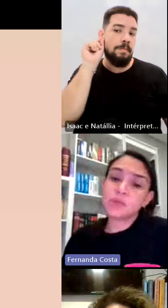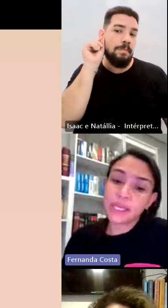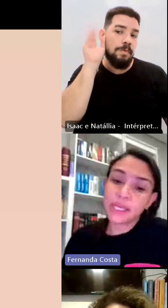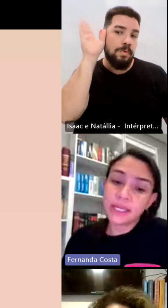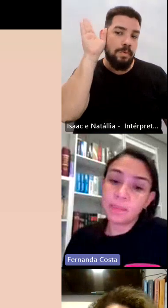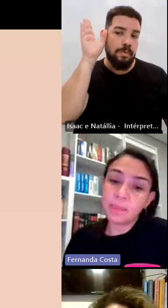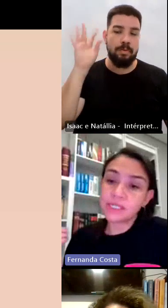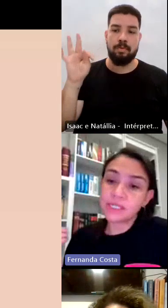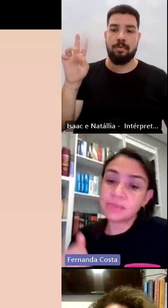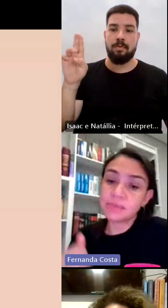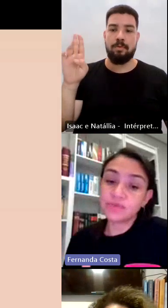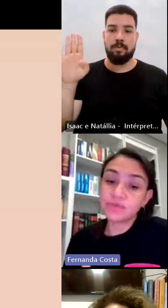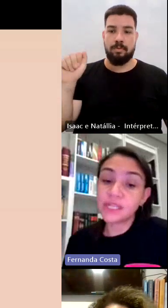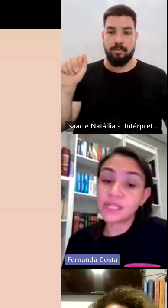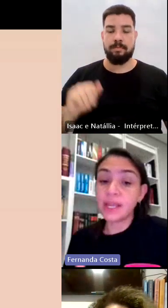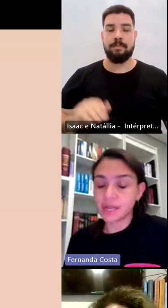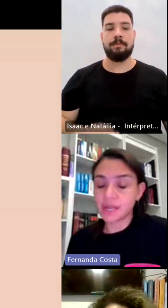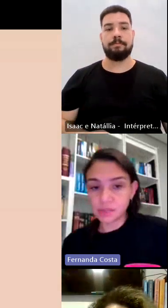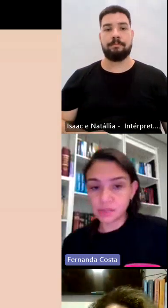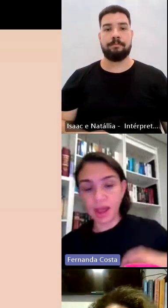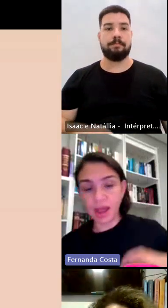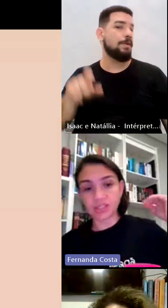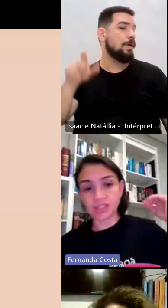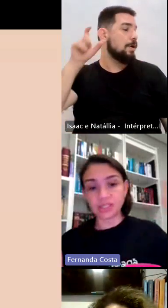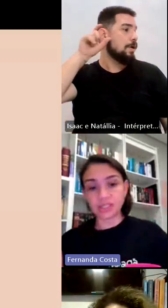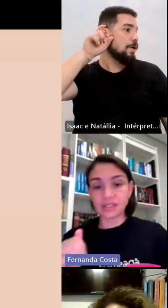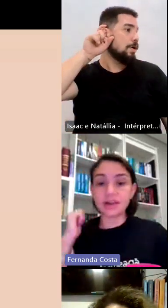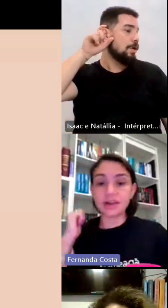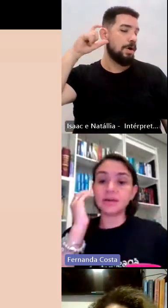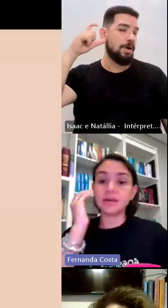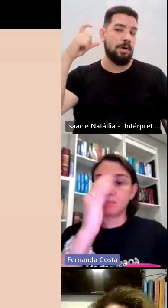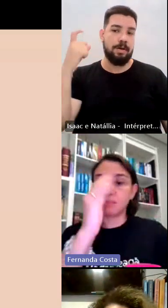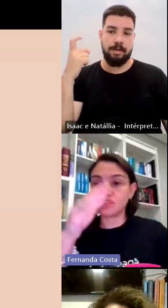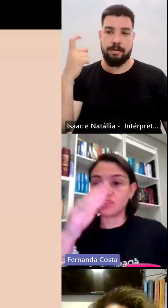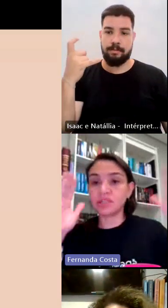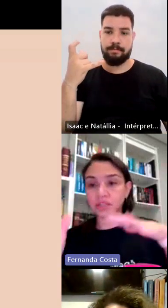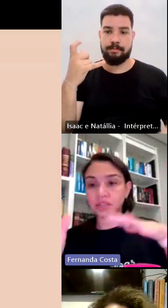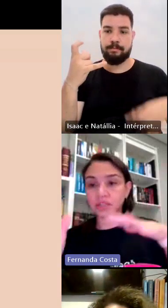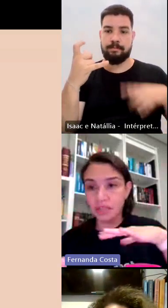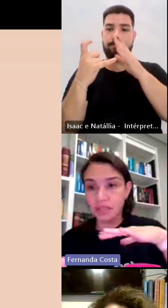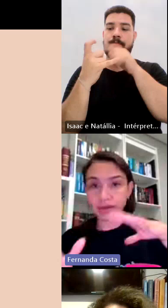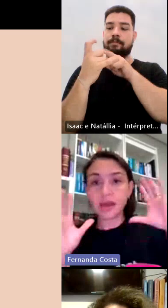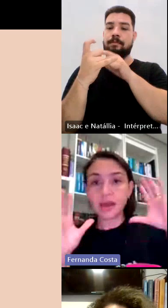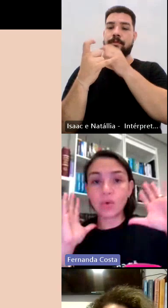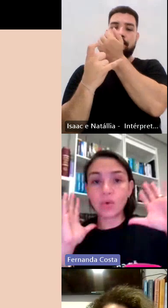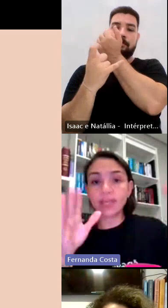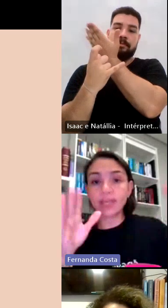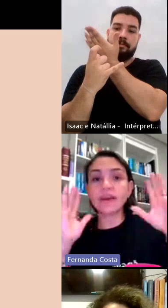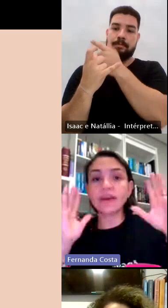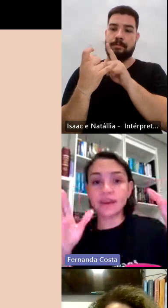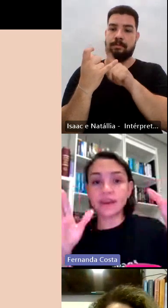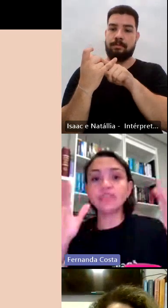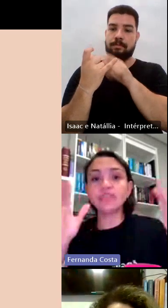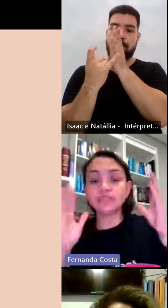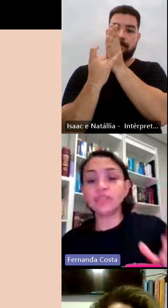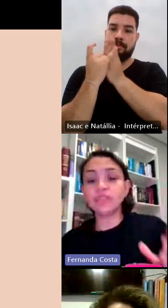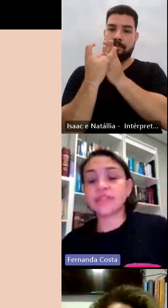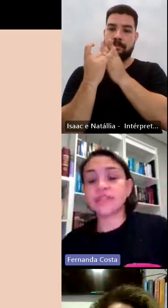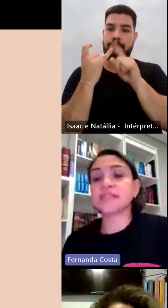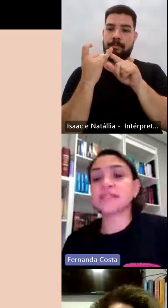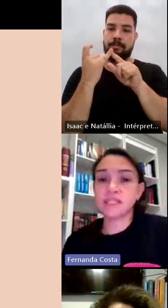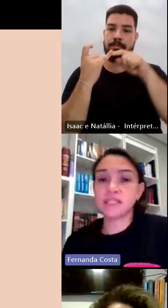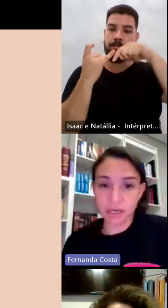minha orelha, eu penso nessa minha divisão em 3 partes, externa, média e interna. A orelha é